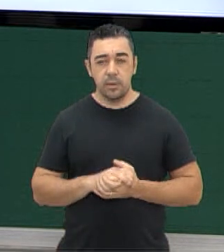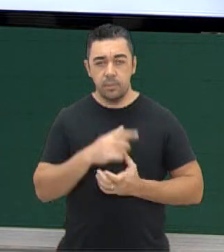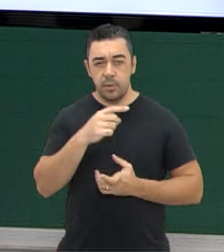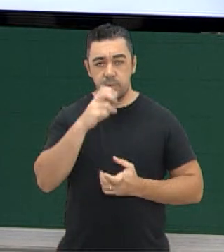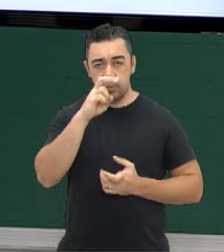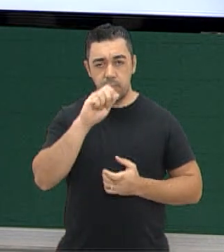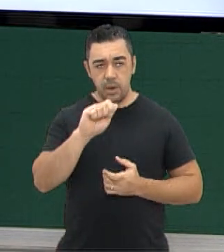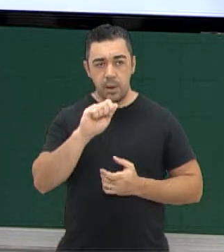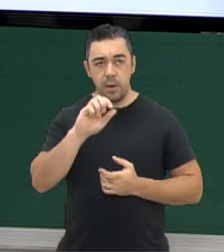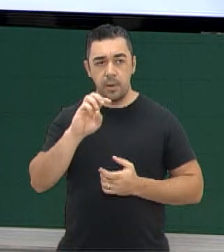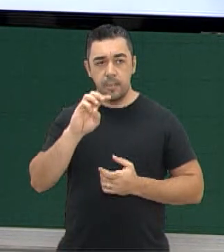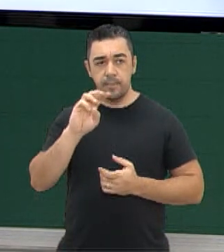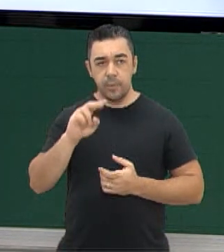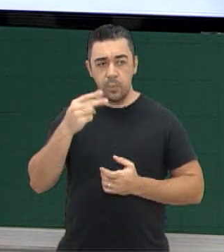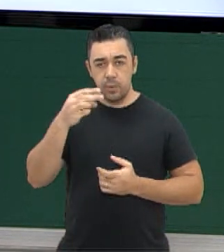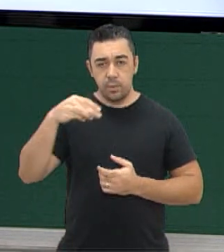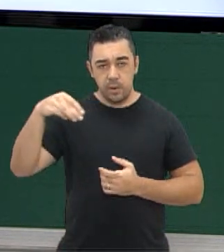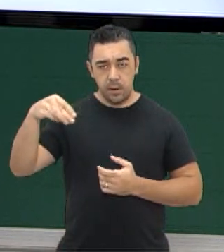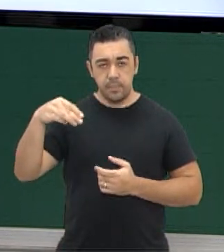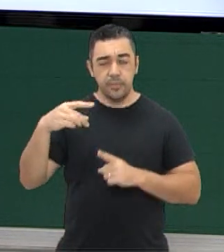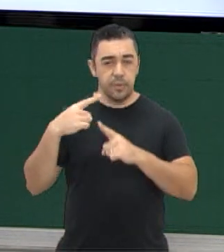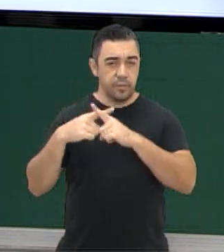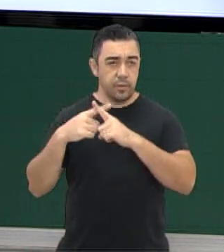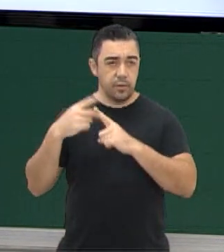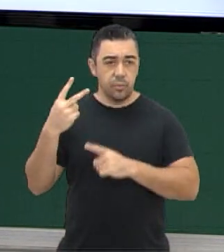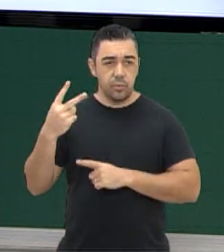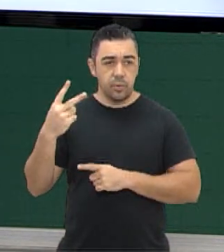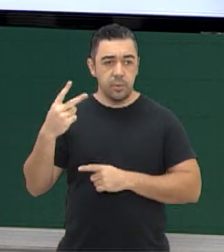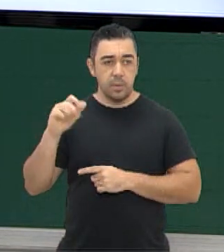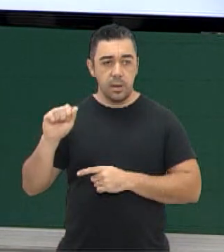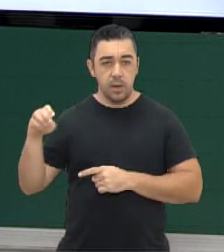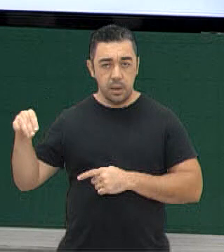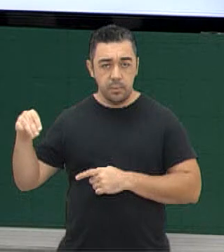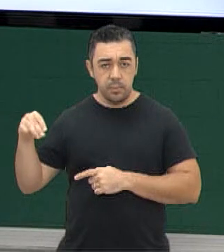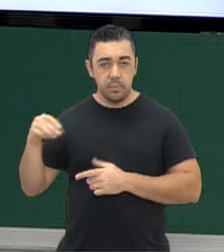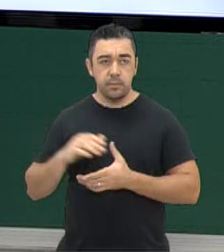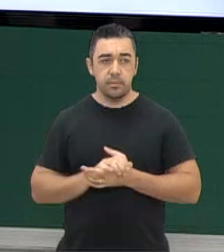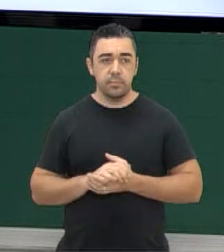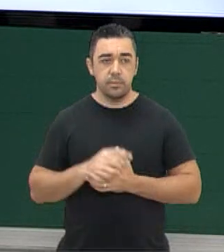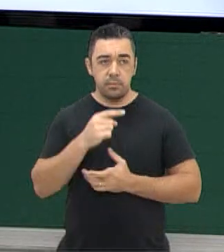ao quadrado de m vezes 2am. Então, vai ficar